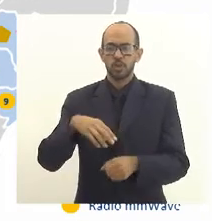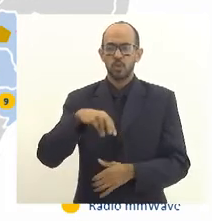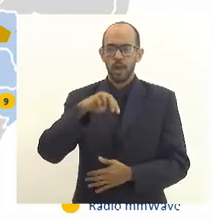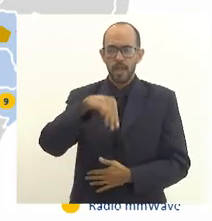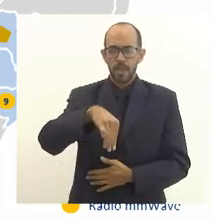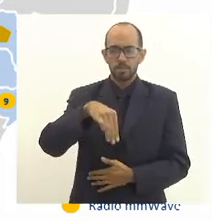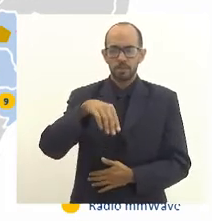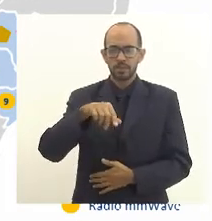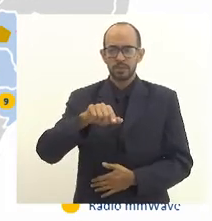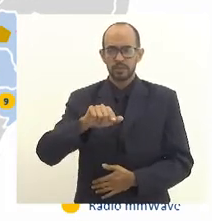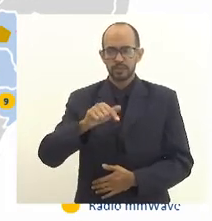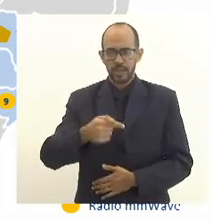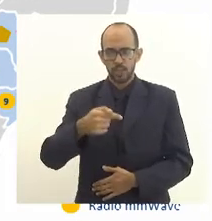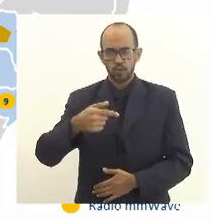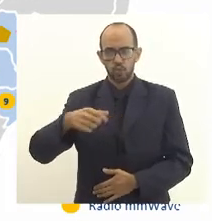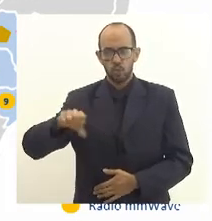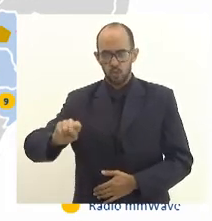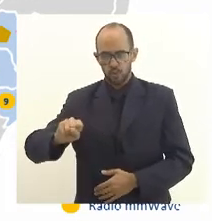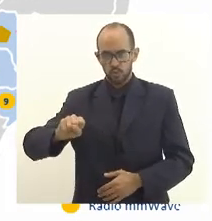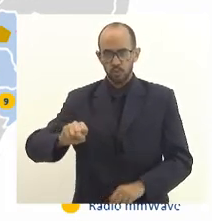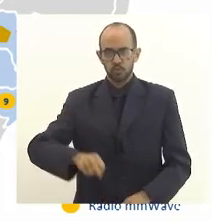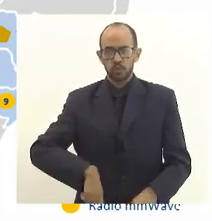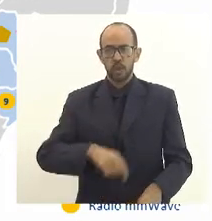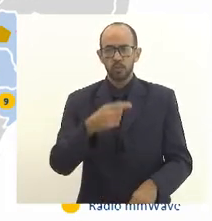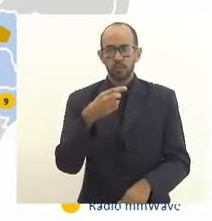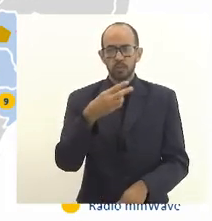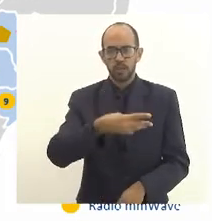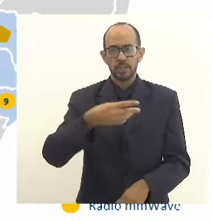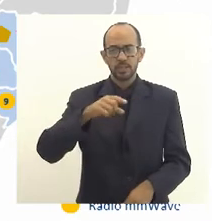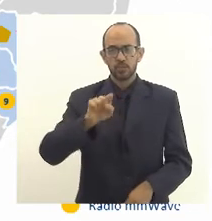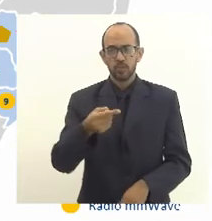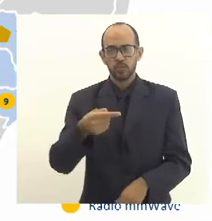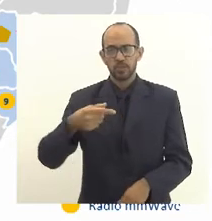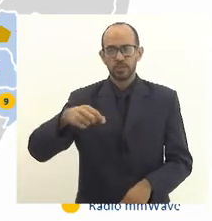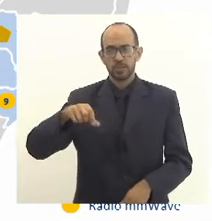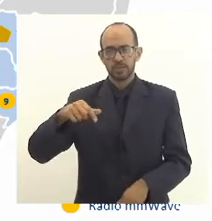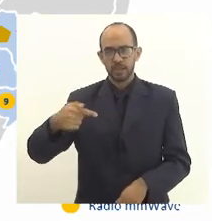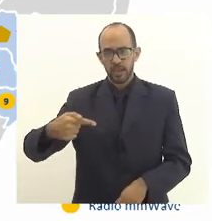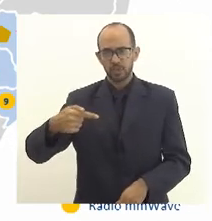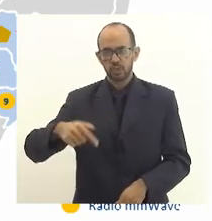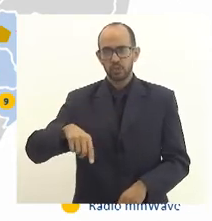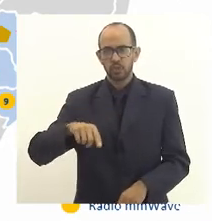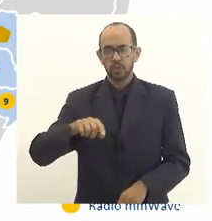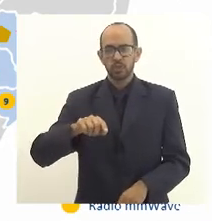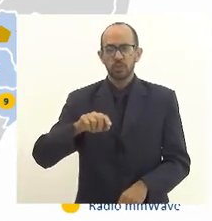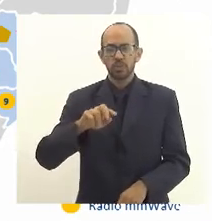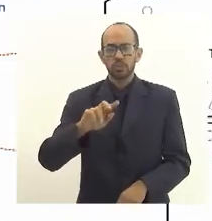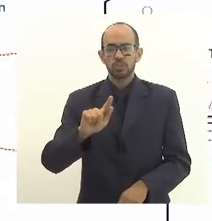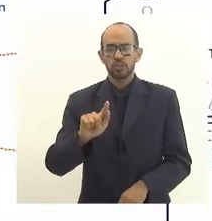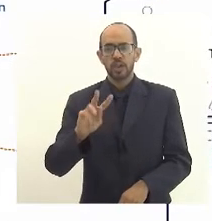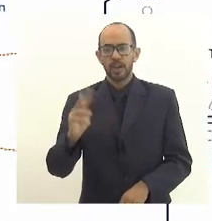banda de 3,7 GHz, e uma em millimeter wave, que é da banda de 26 GHz.